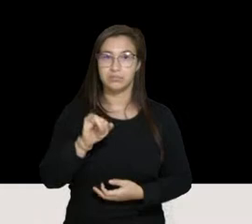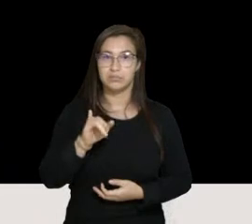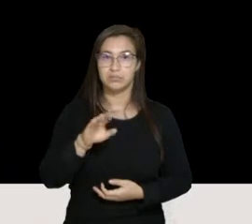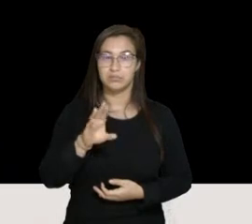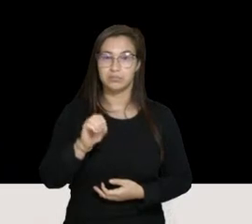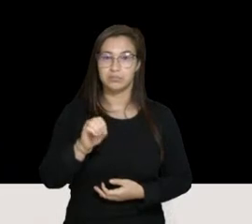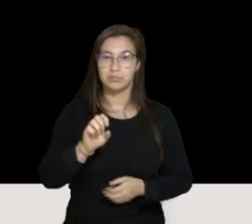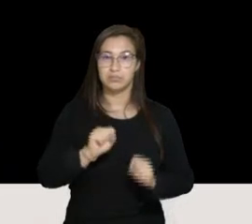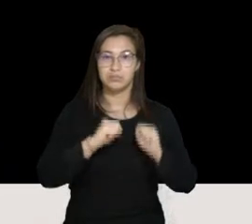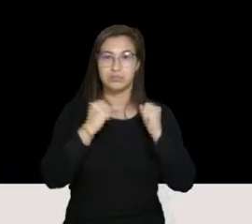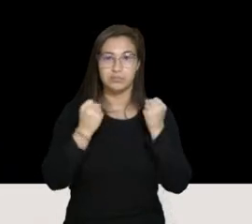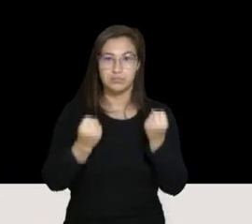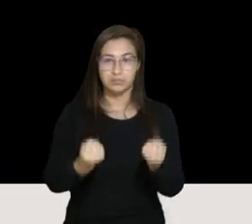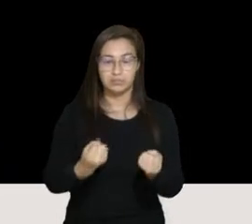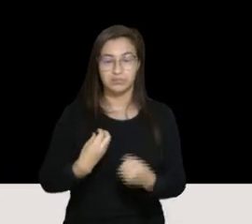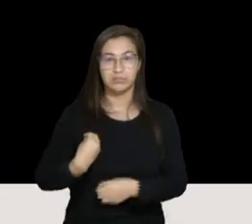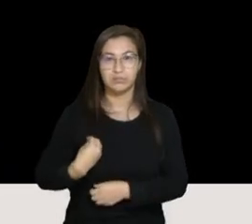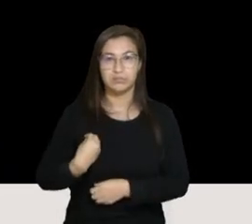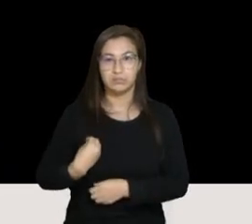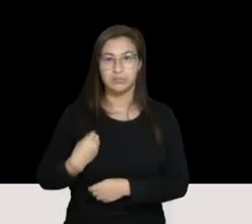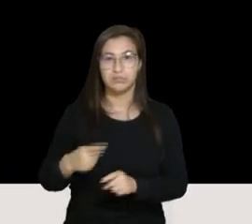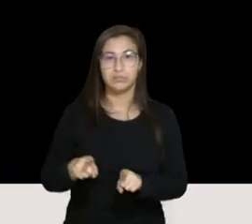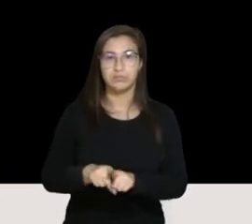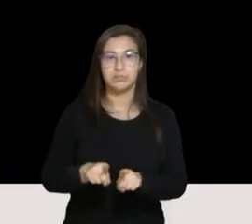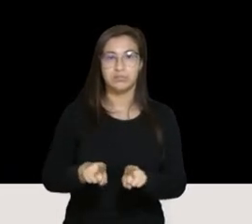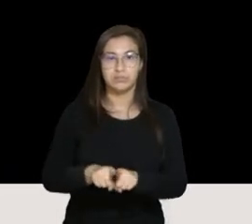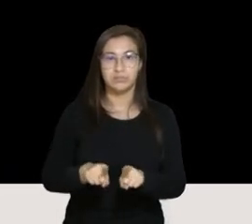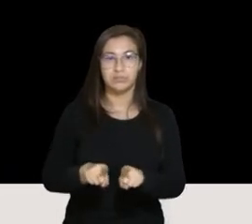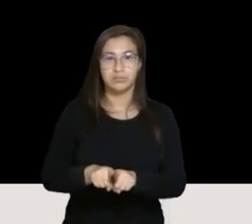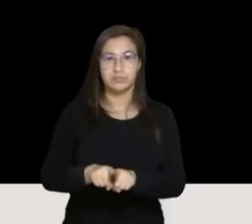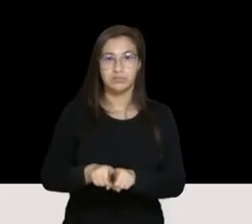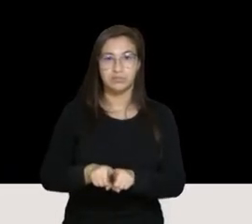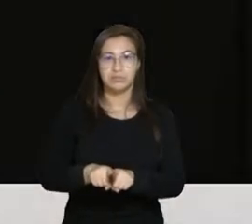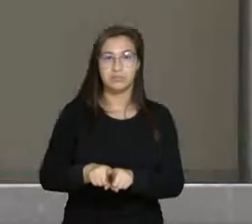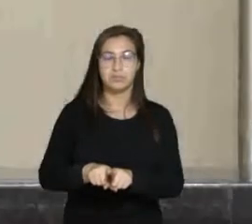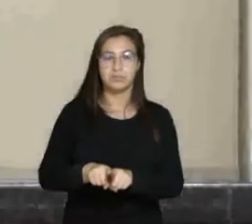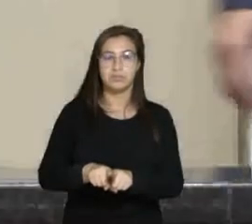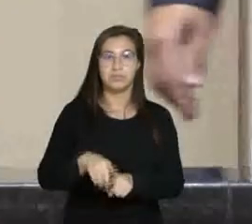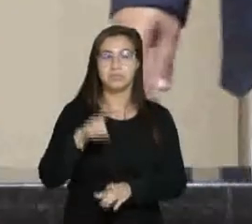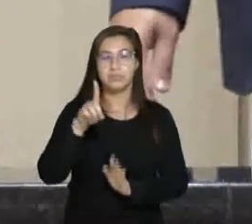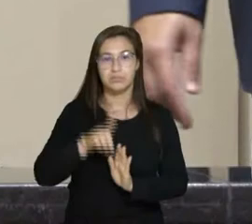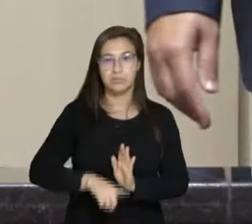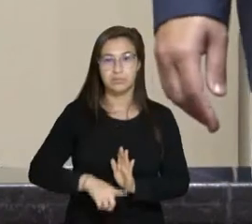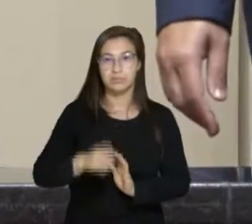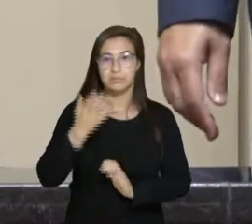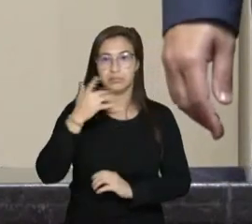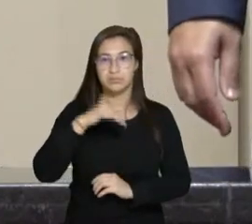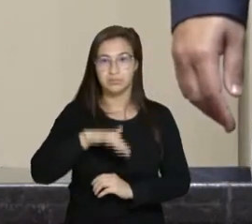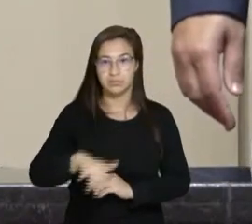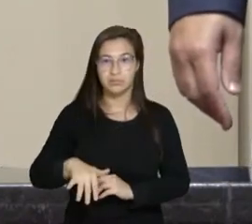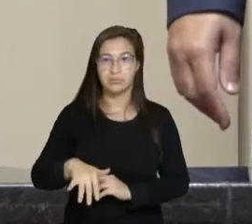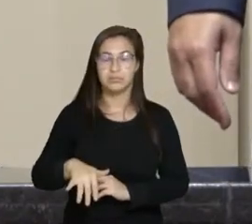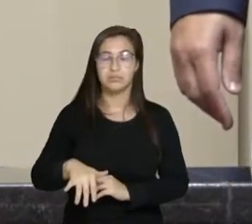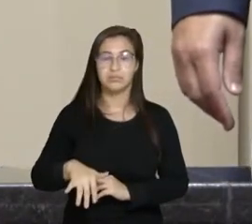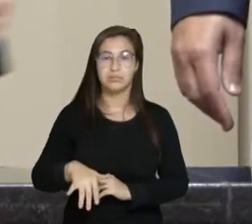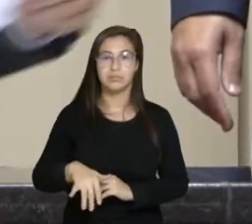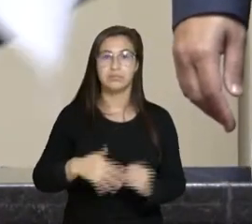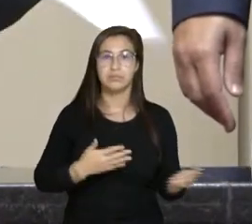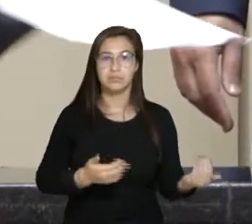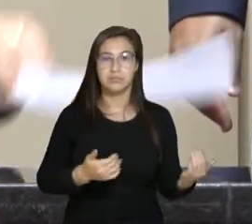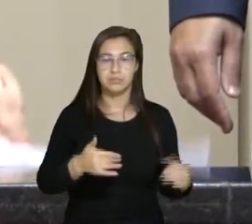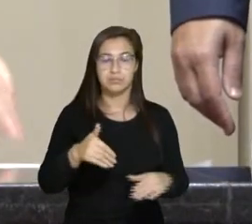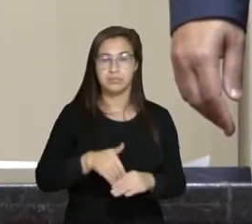defesa da vida e dos Direitos da Criança e do Adolescente em discussão em